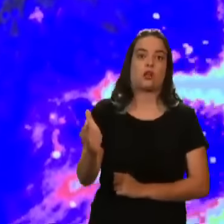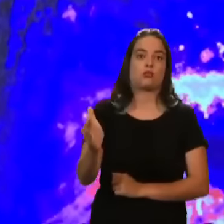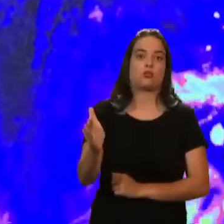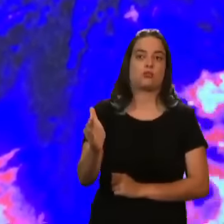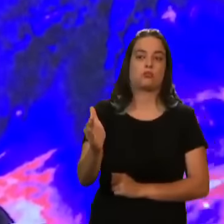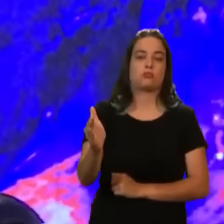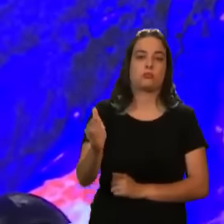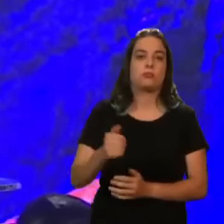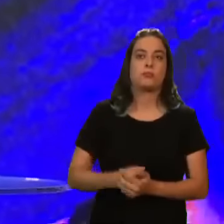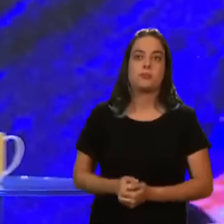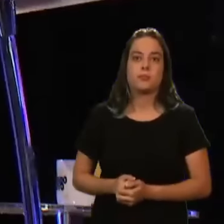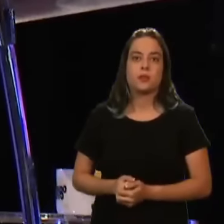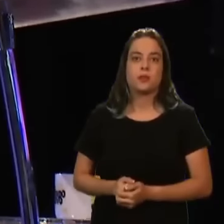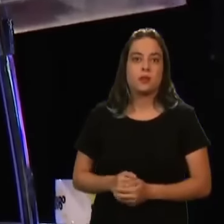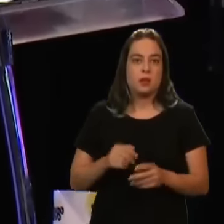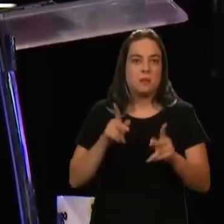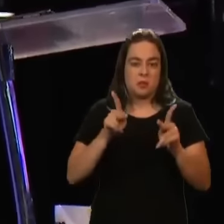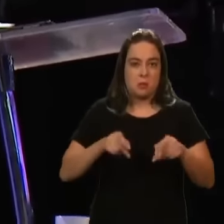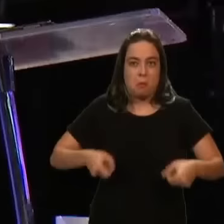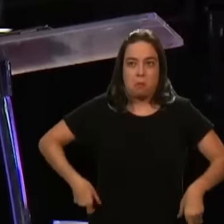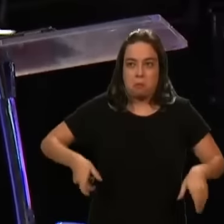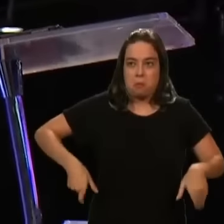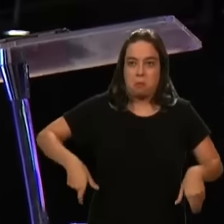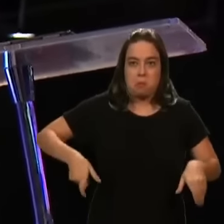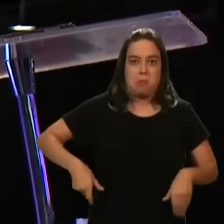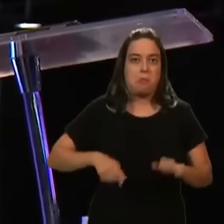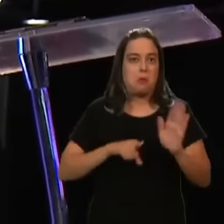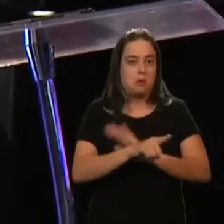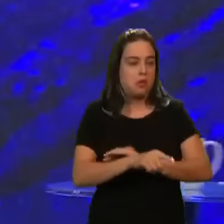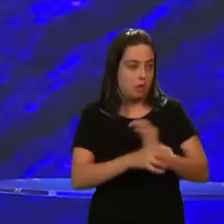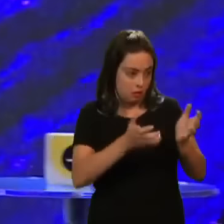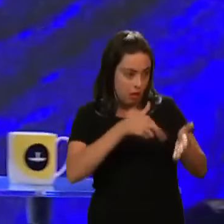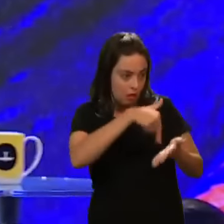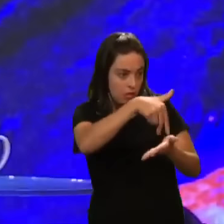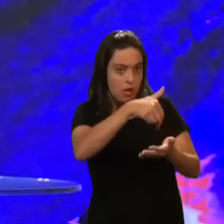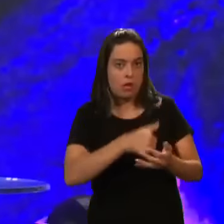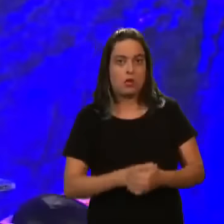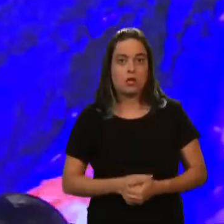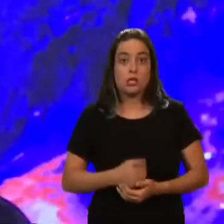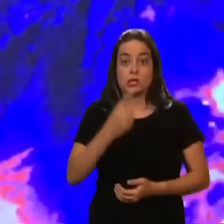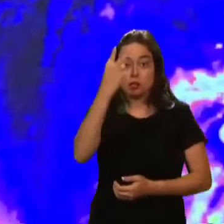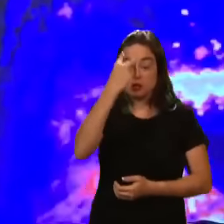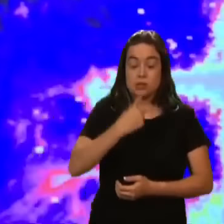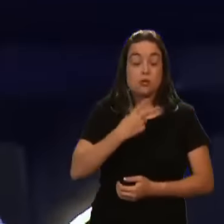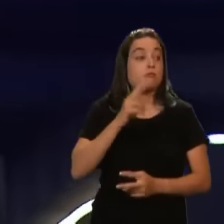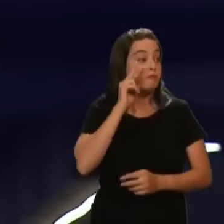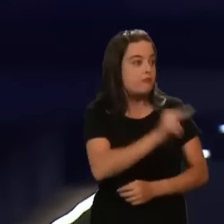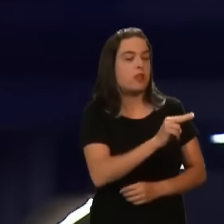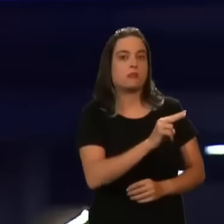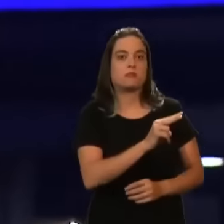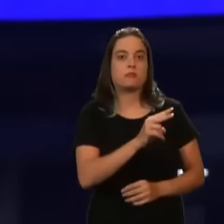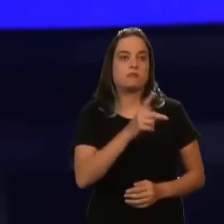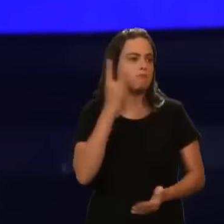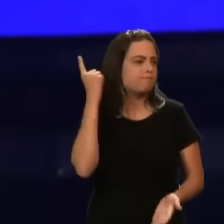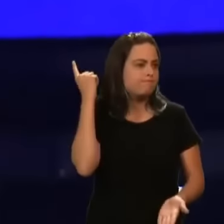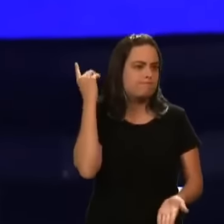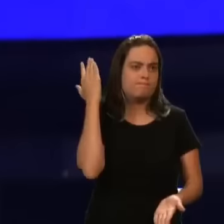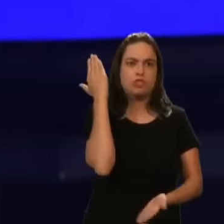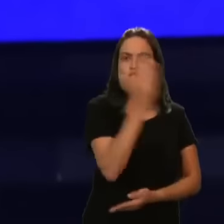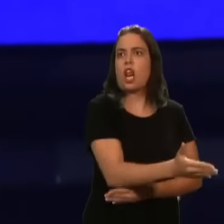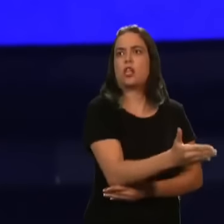Ele virou para o paralítico e falou: você quer andar? Anda. Virou para o cego e falou: veja. Jesus vai no assunto, na